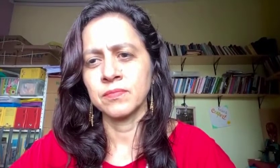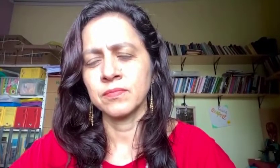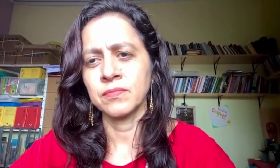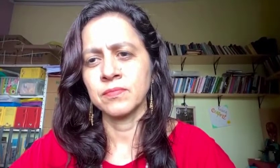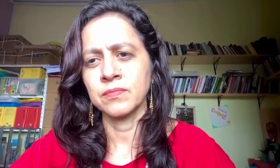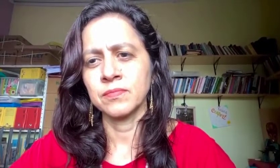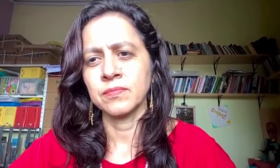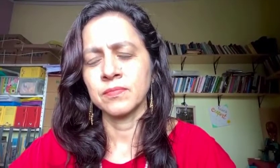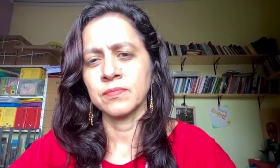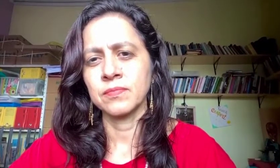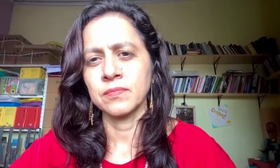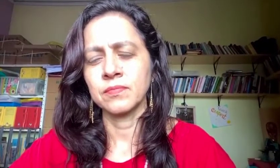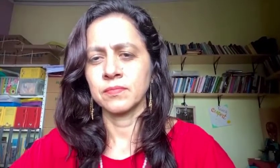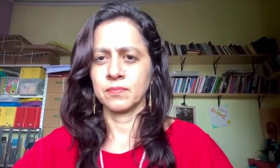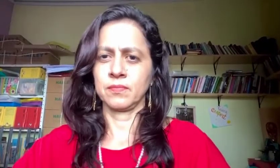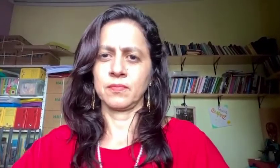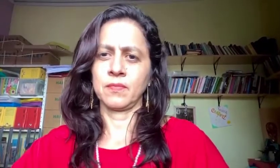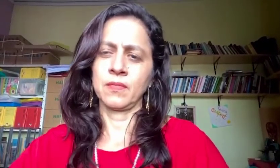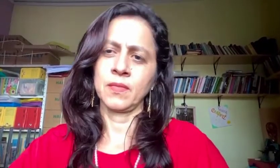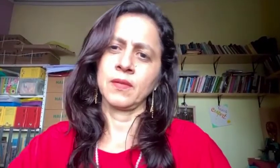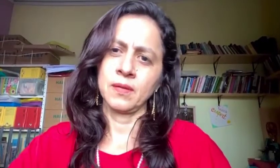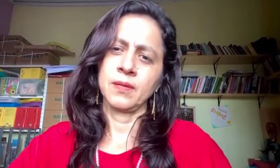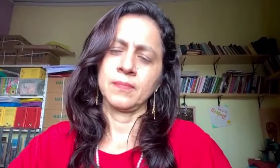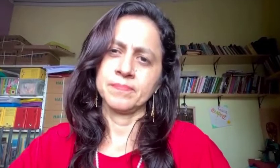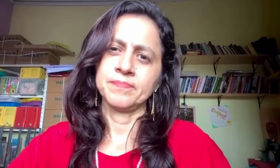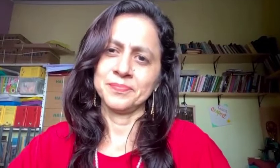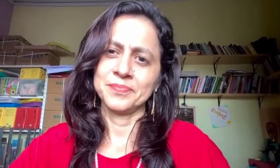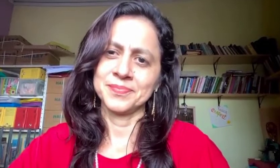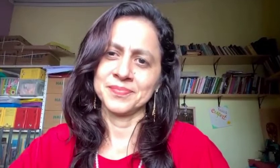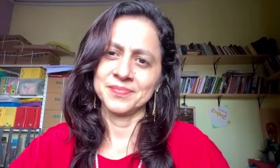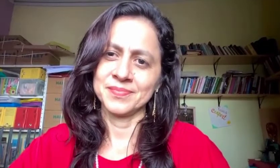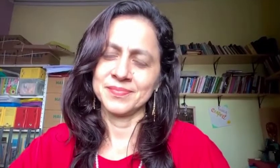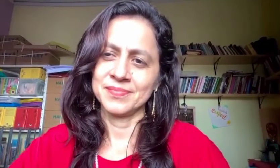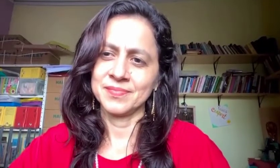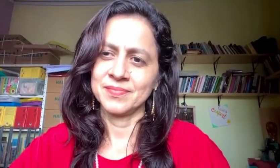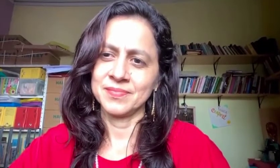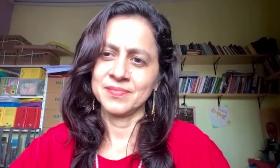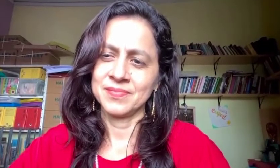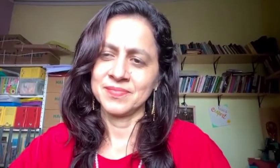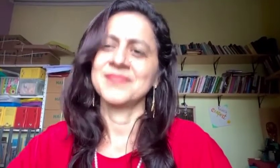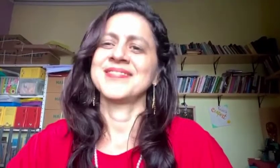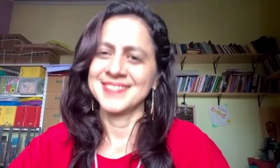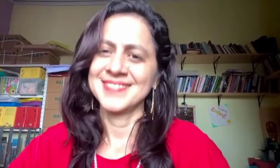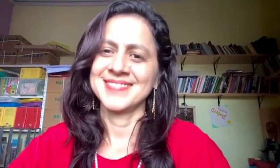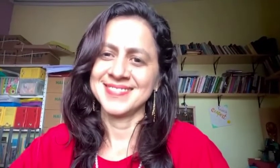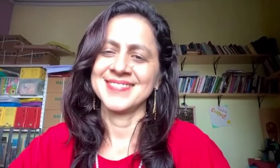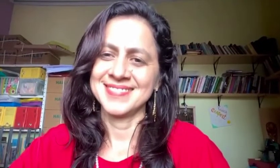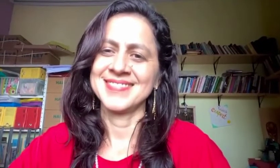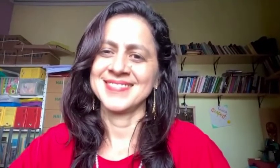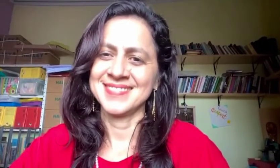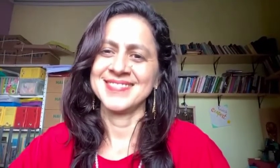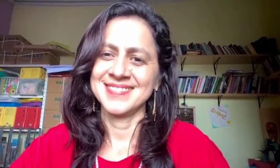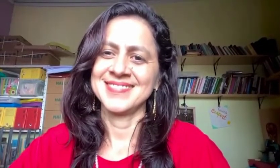alunos, né, de ensino médio, em sua maioria, que estão na escola. Como é que a escola pode participar,